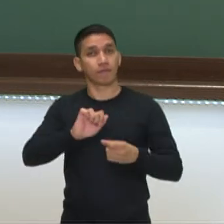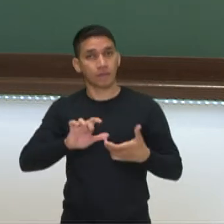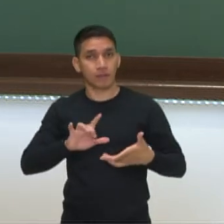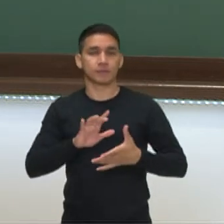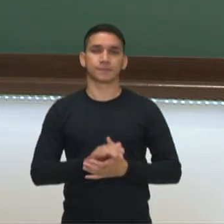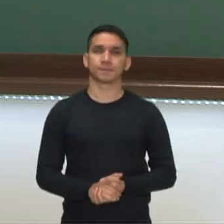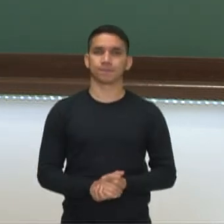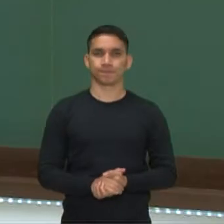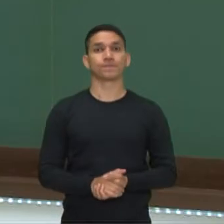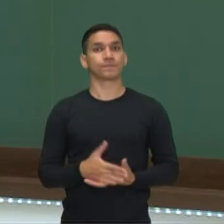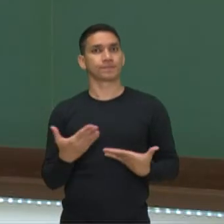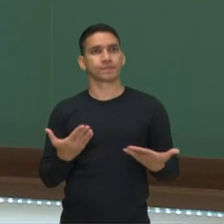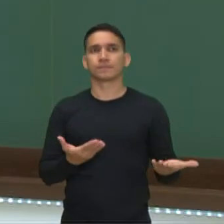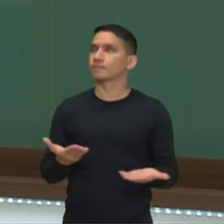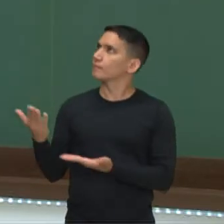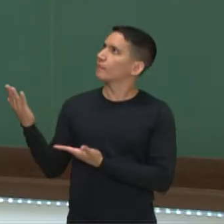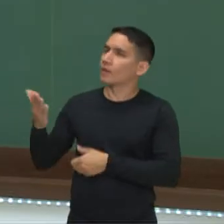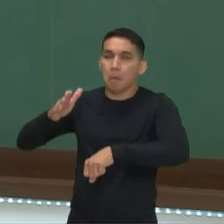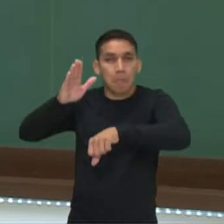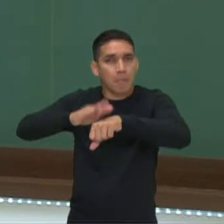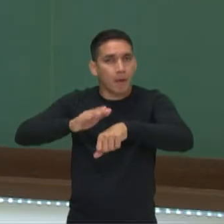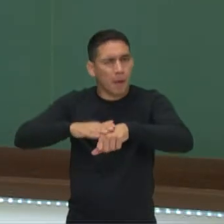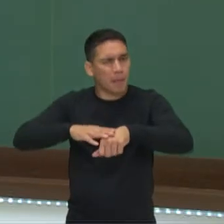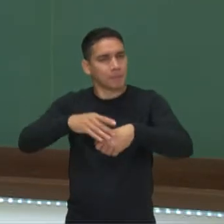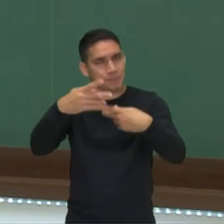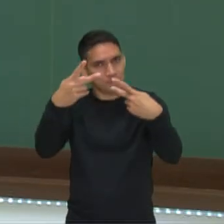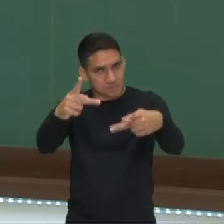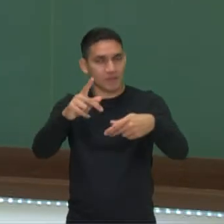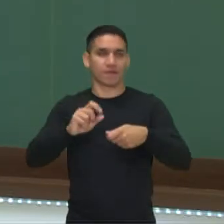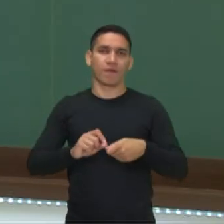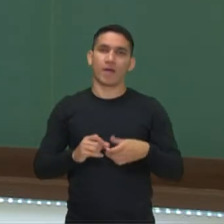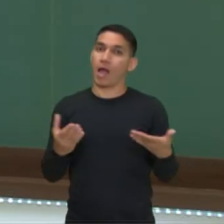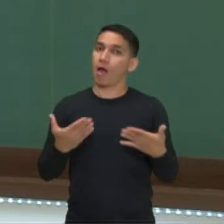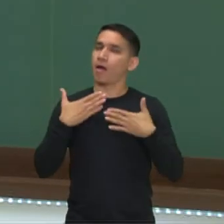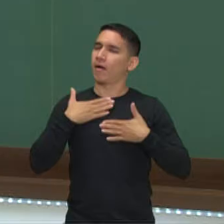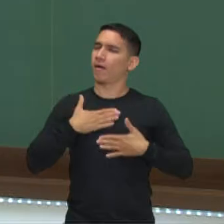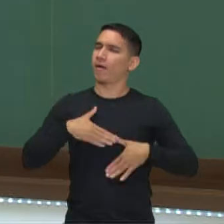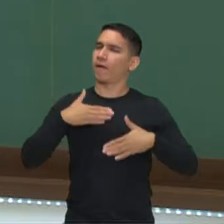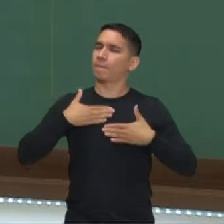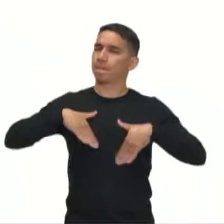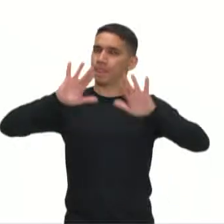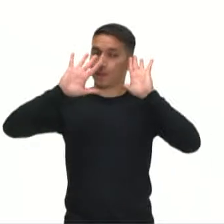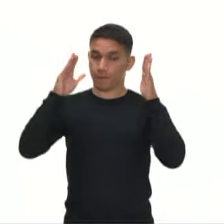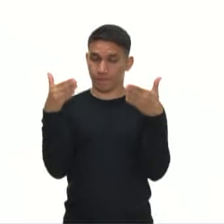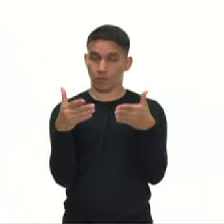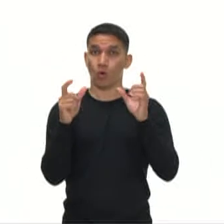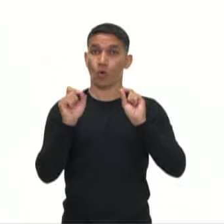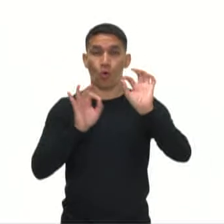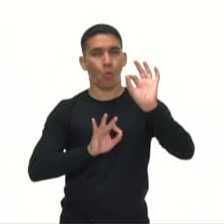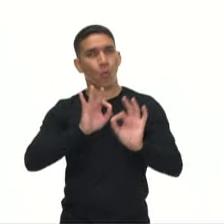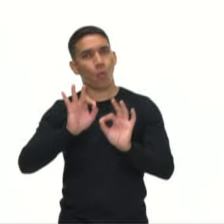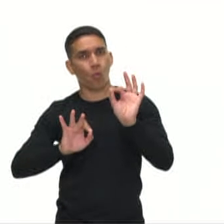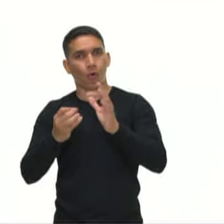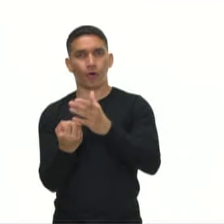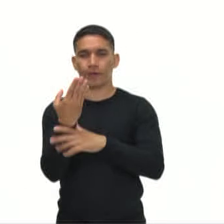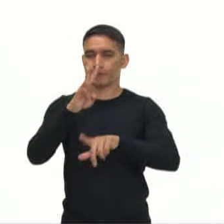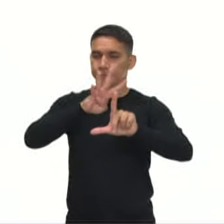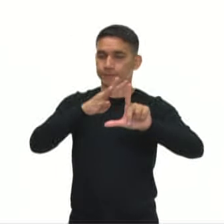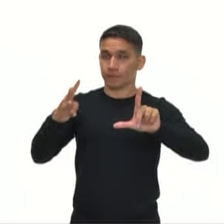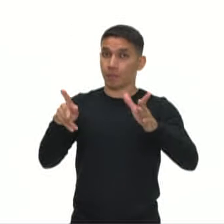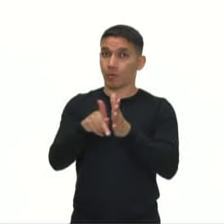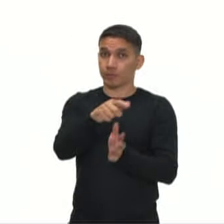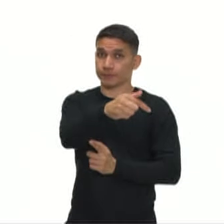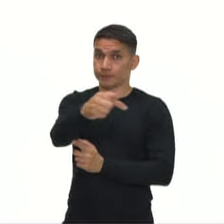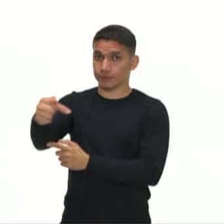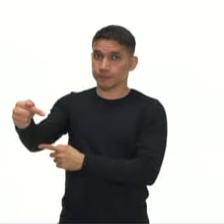Beleza? Então aqui, ó, vamos pôr a mão na massa, né? Agora, com calma e concentrado, vamos organizar uma agenda da